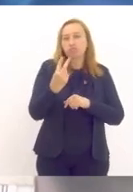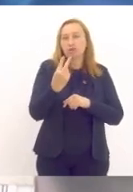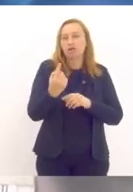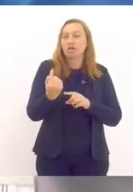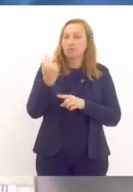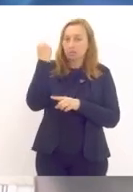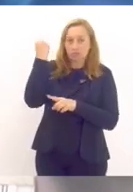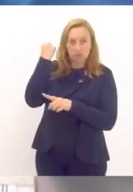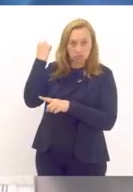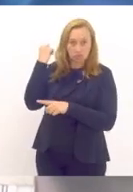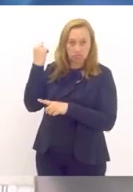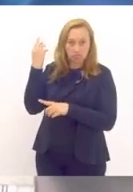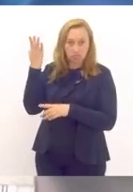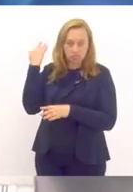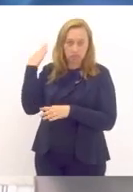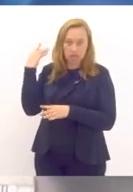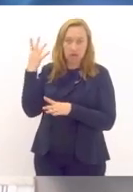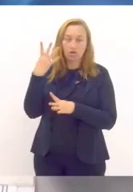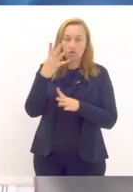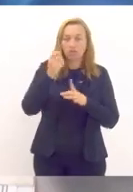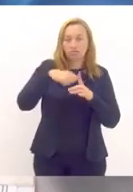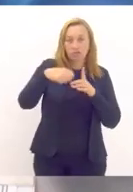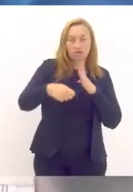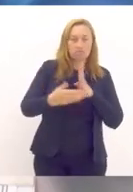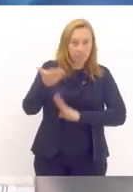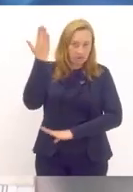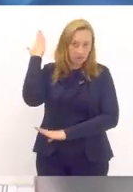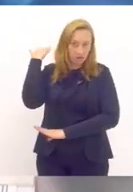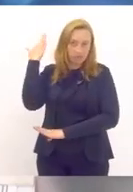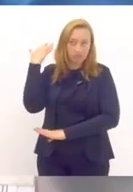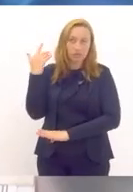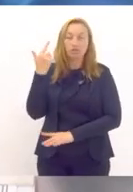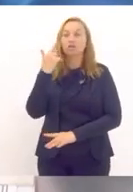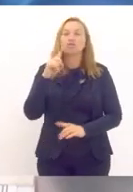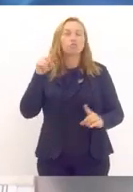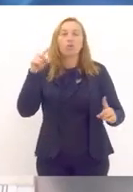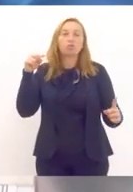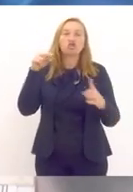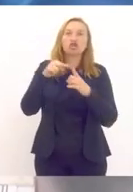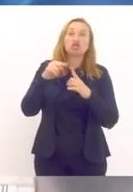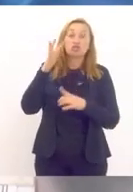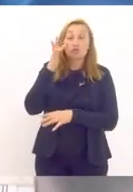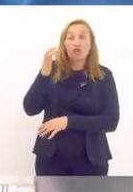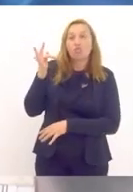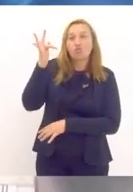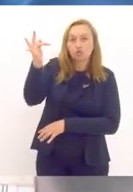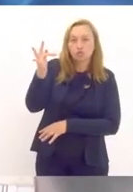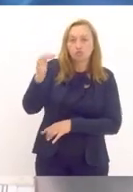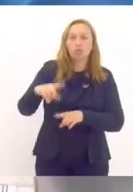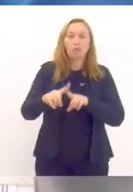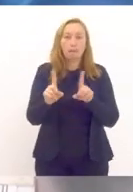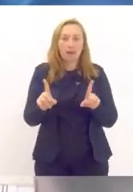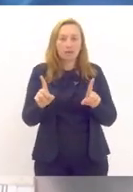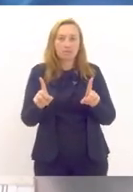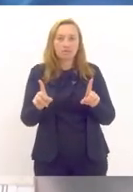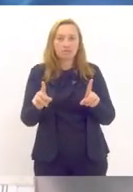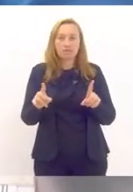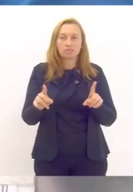final a gente faça algumas questões, mas não é o objetivo central dessa reunião ainda, a discussão